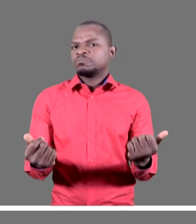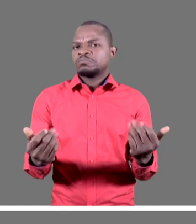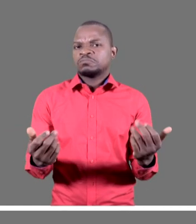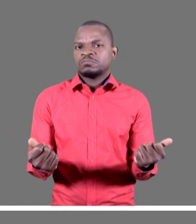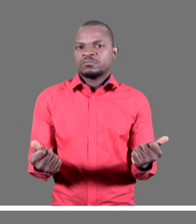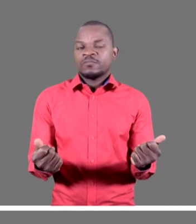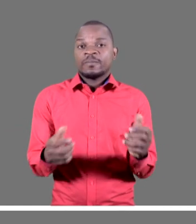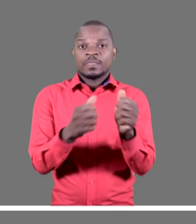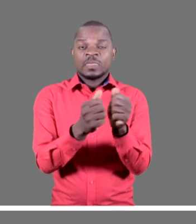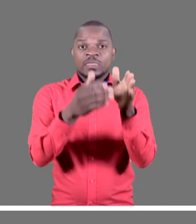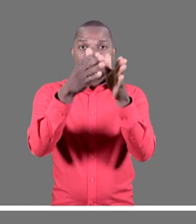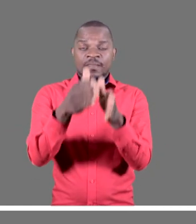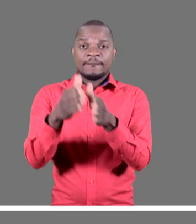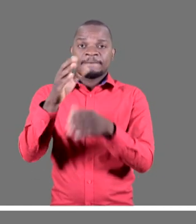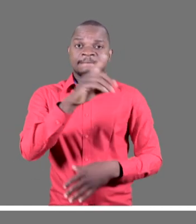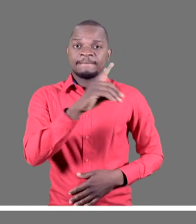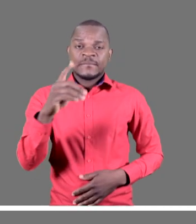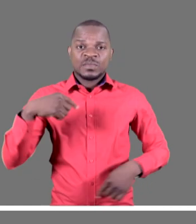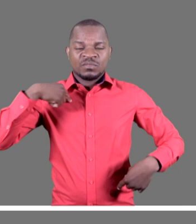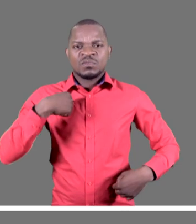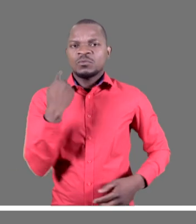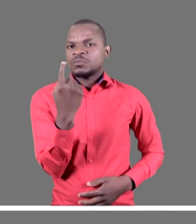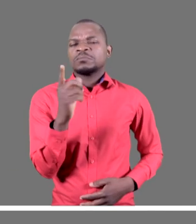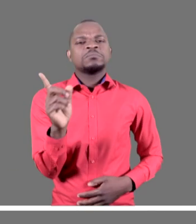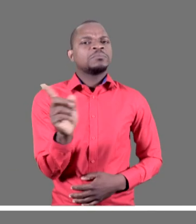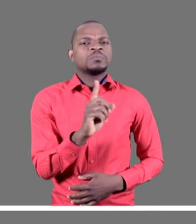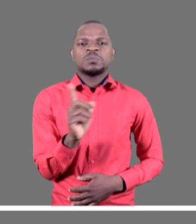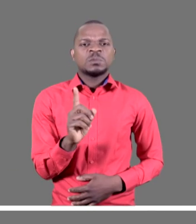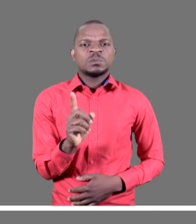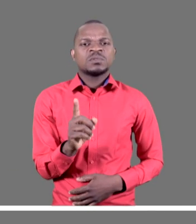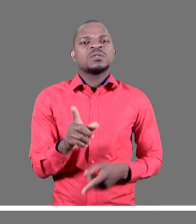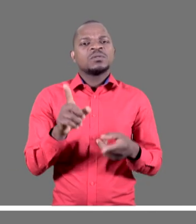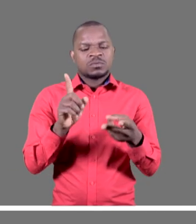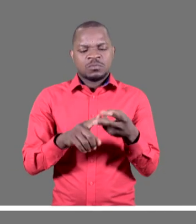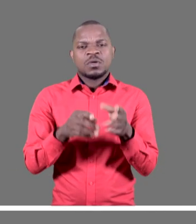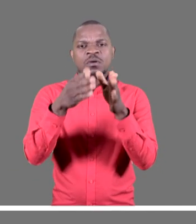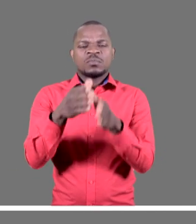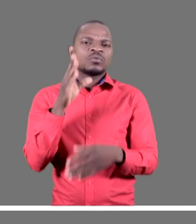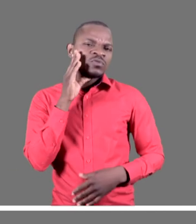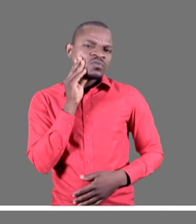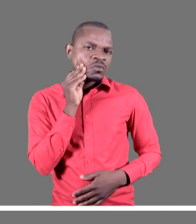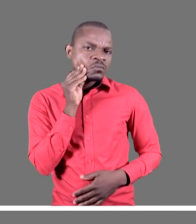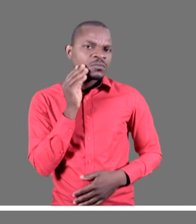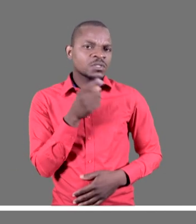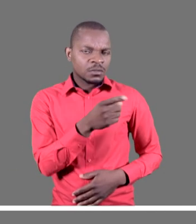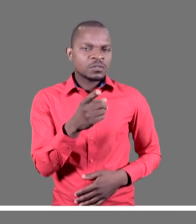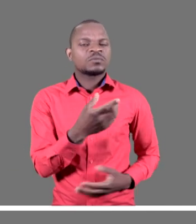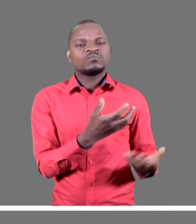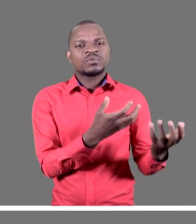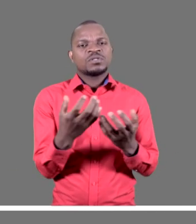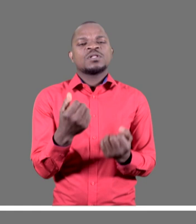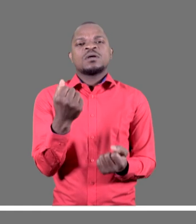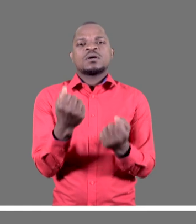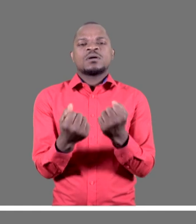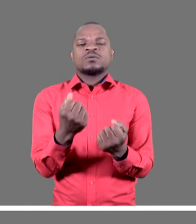porque até não são só as pessoas com deficiência, ou que andam com cadeira de rodas, que sofrem, as pessoas com alguma idade, também podem